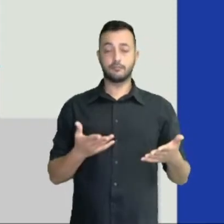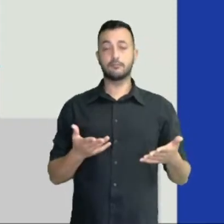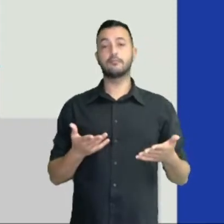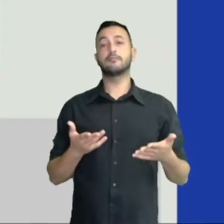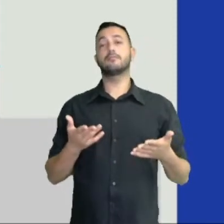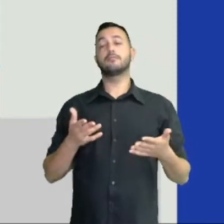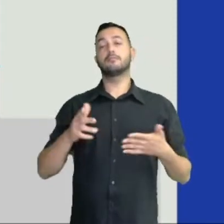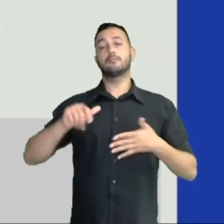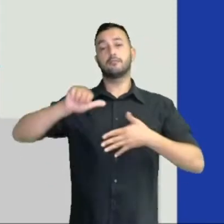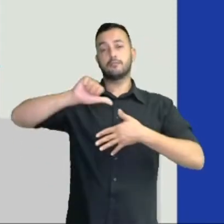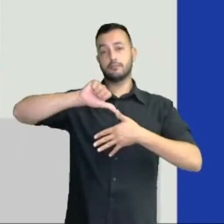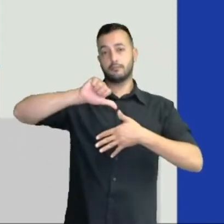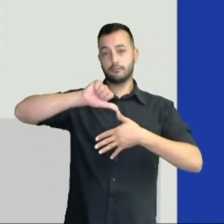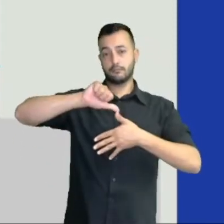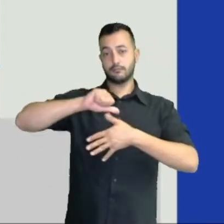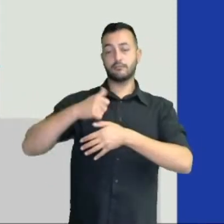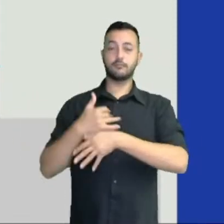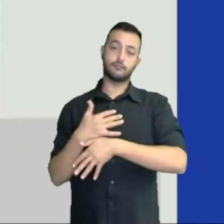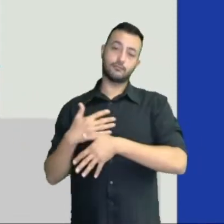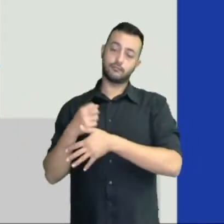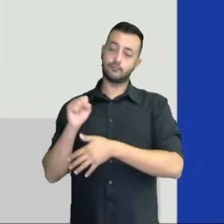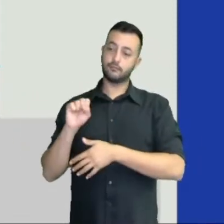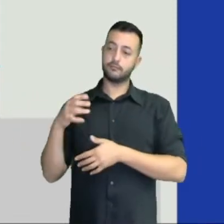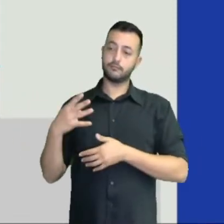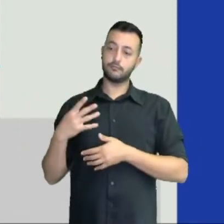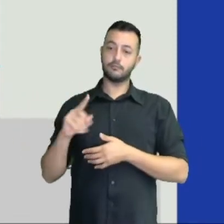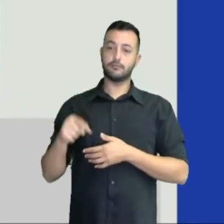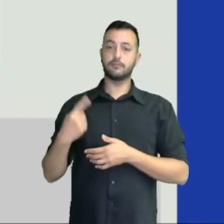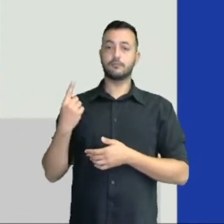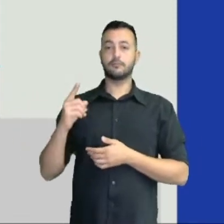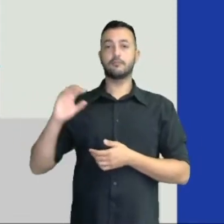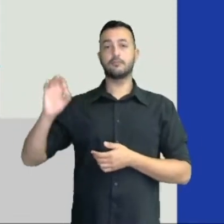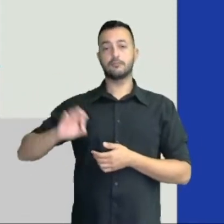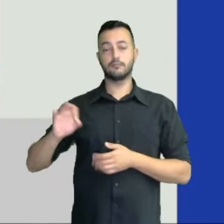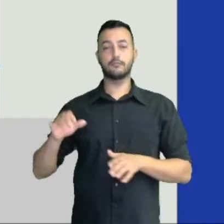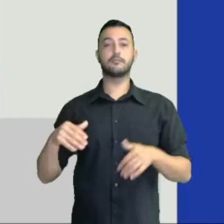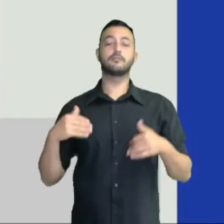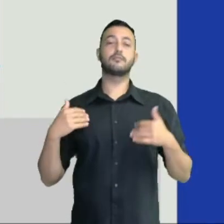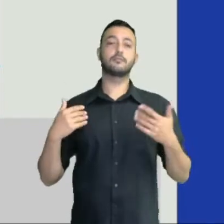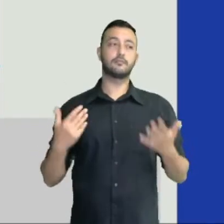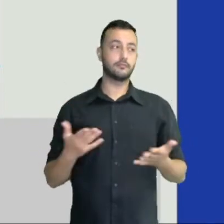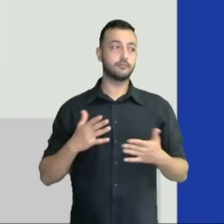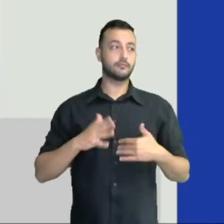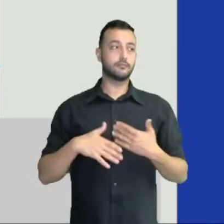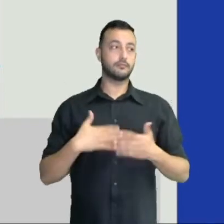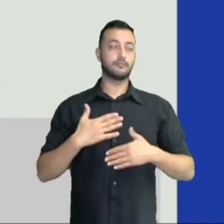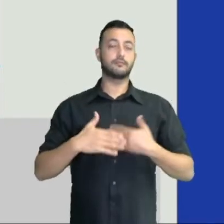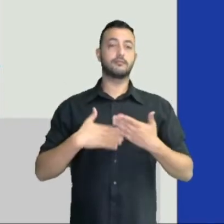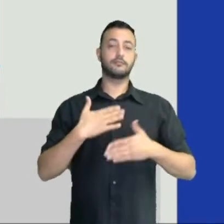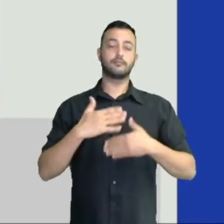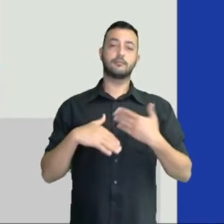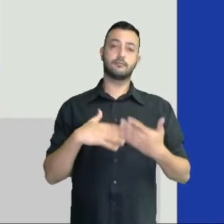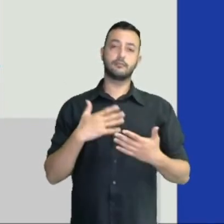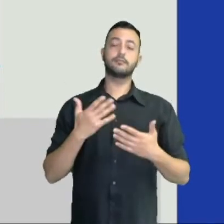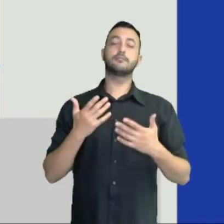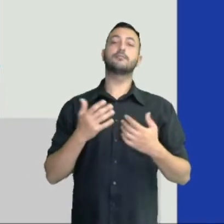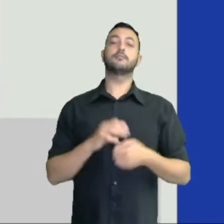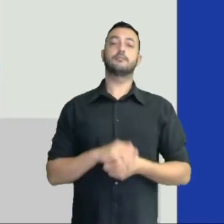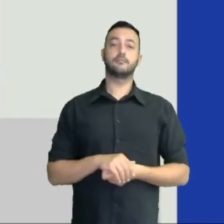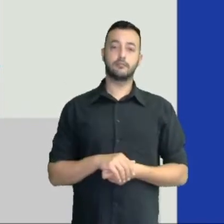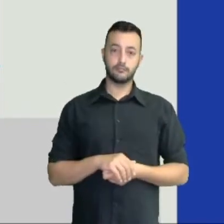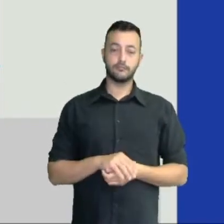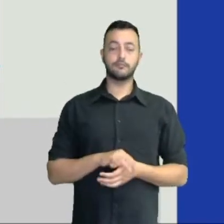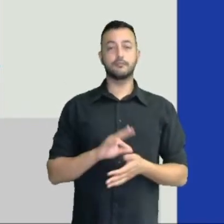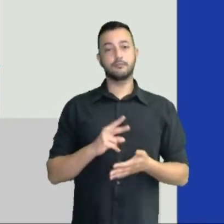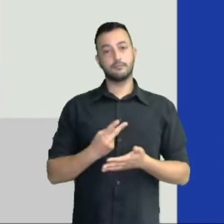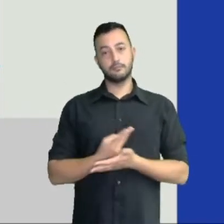América do Sul, ele ocupa já 84,1%. Então, isso é um crescimento foi muito grande e